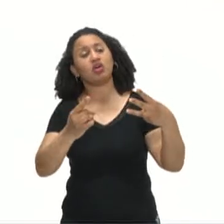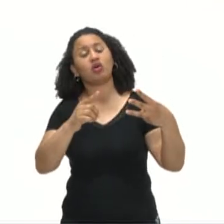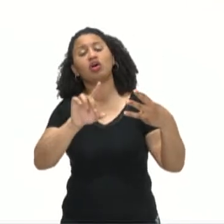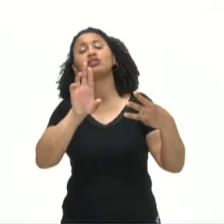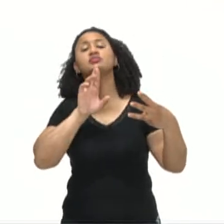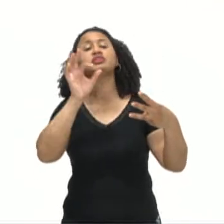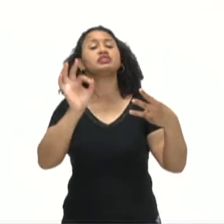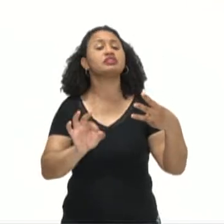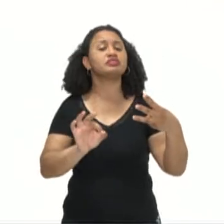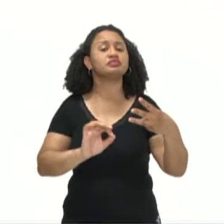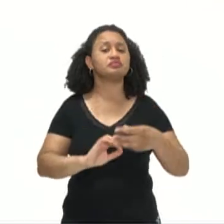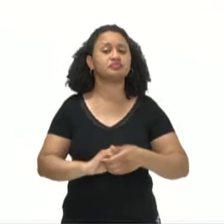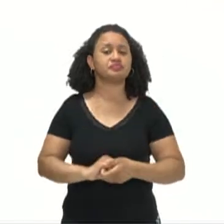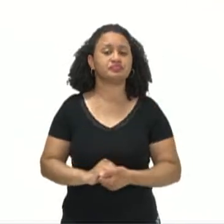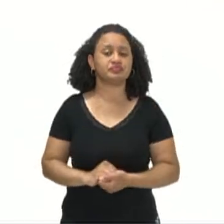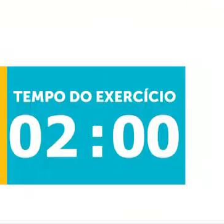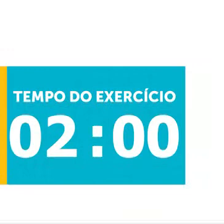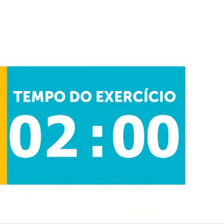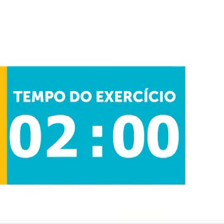resposta correta?